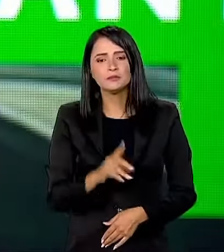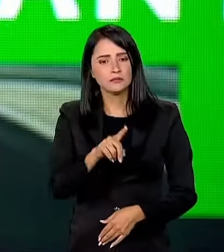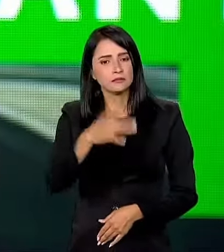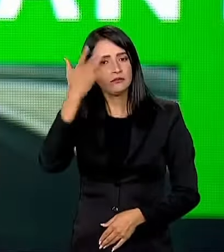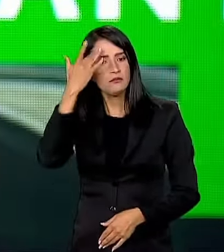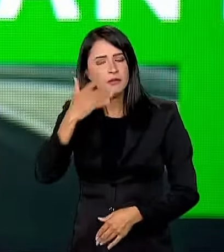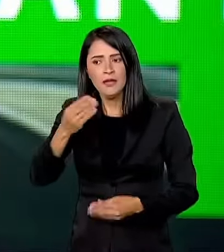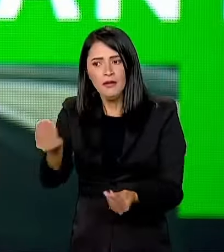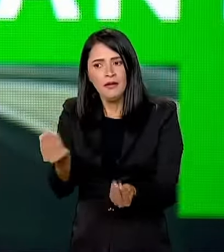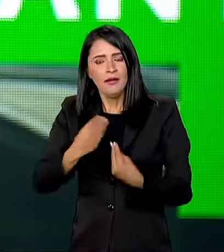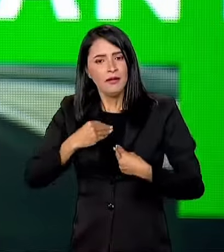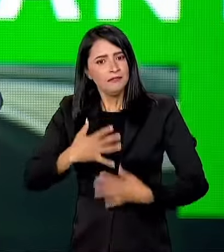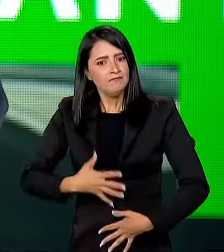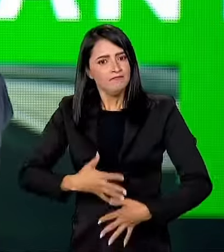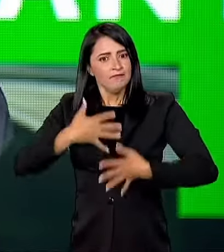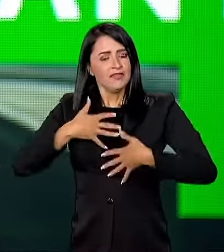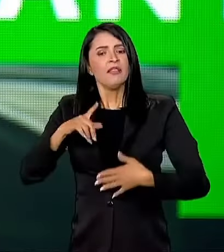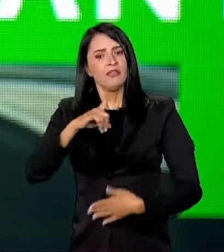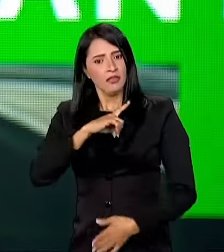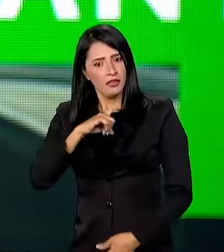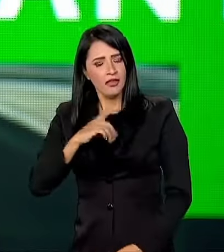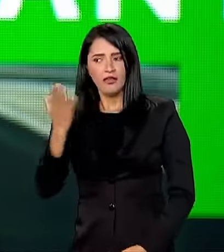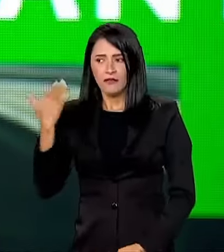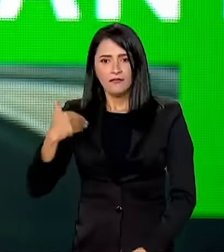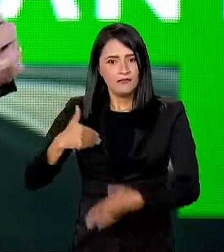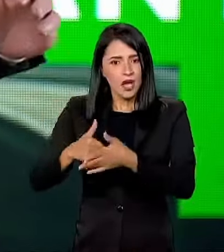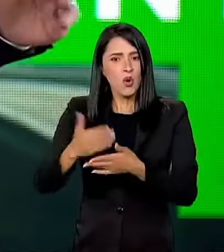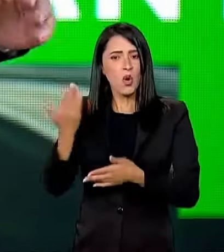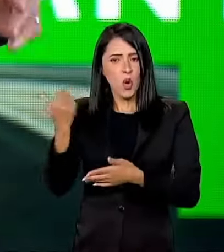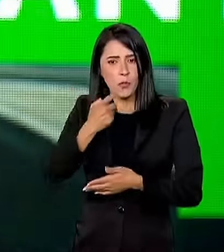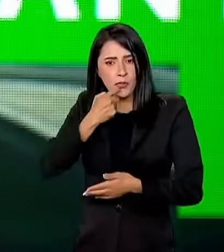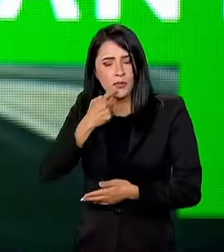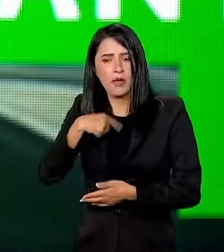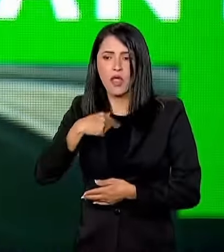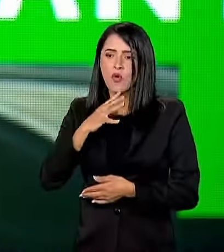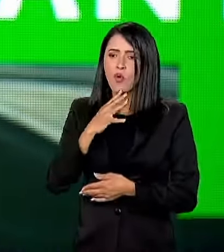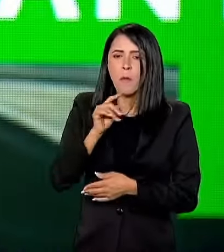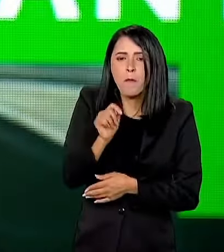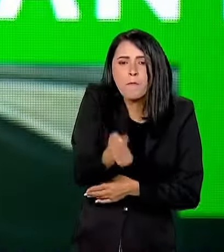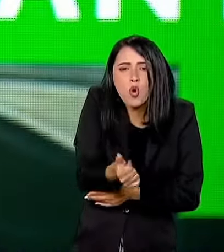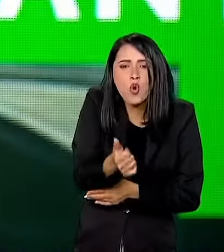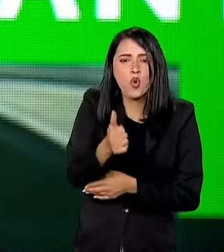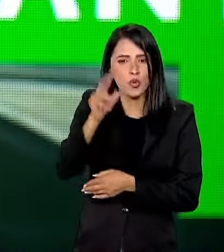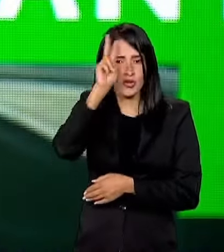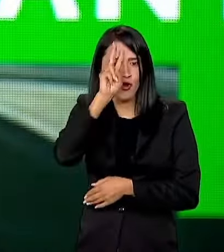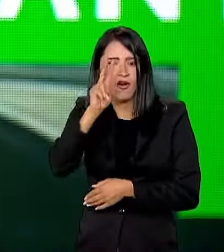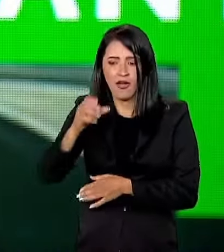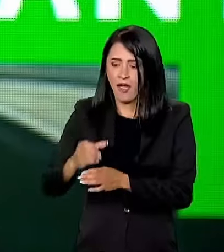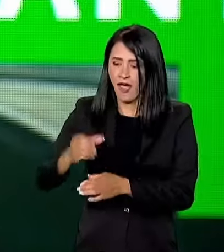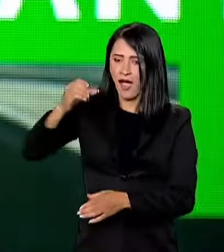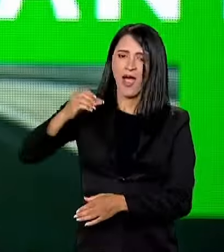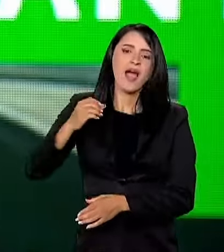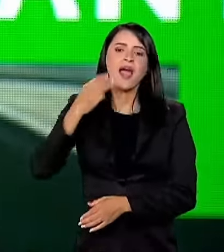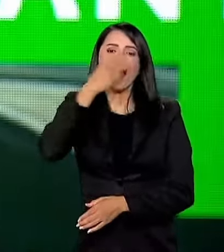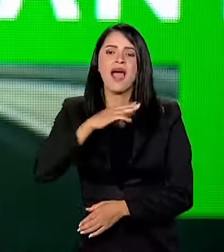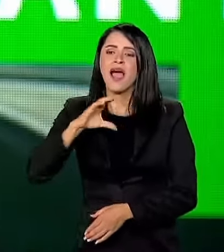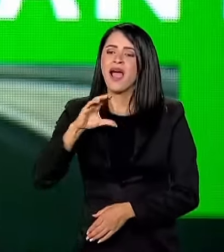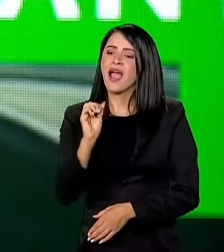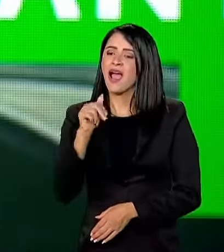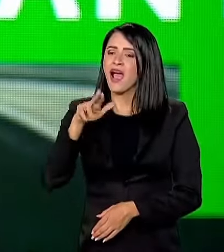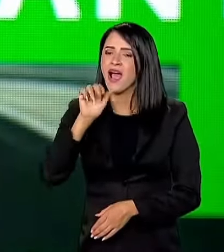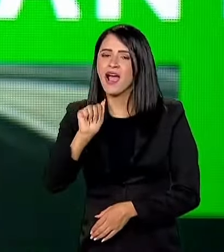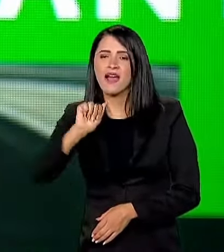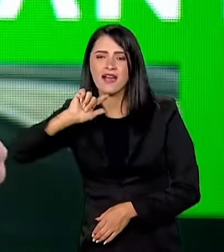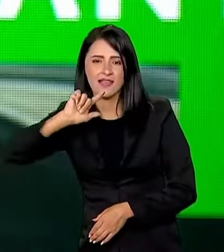sabem o orgulho que eu tive esses dias. Eu que conheço um pouco a história da cana e que a cana ora é endeusada,